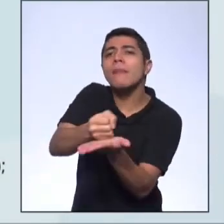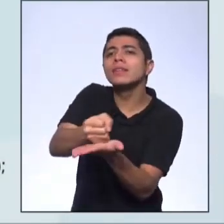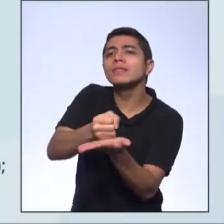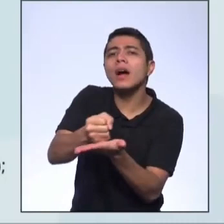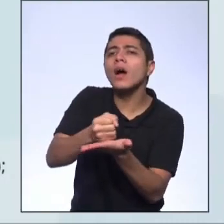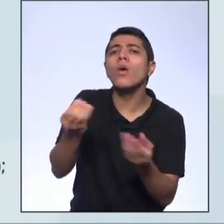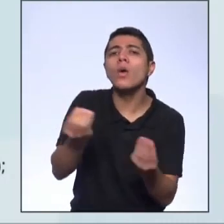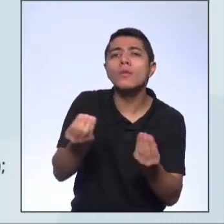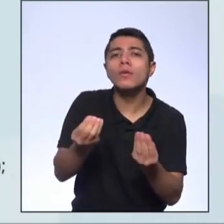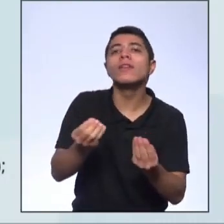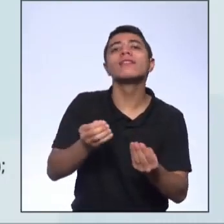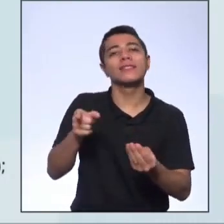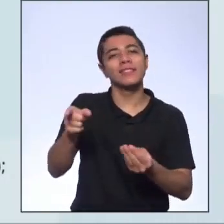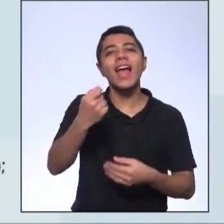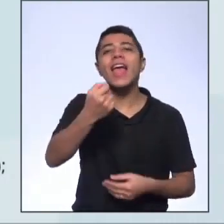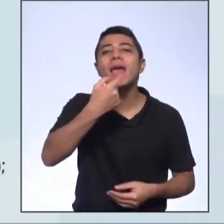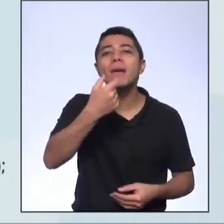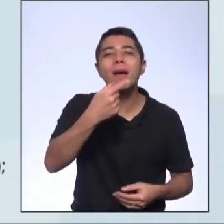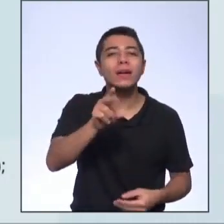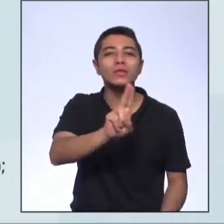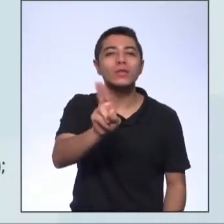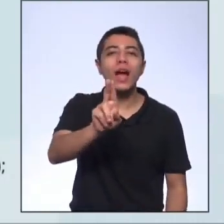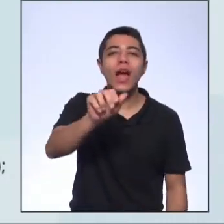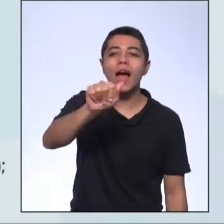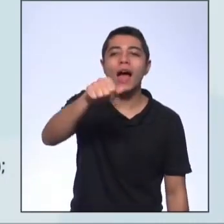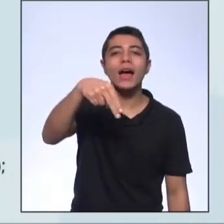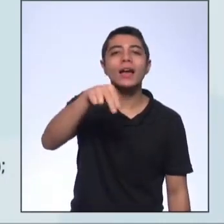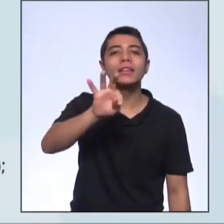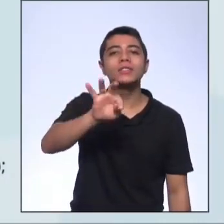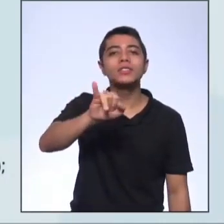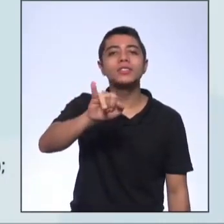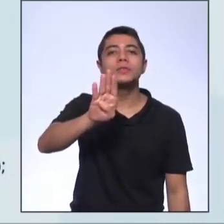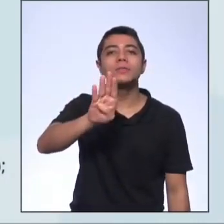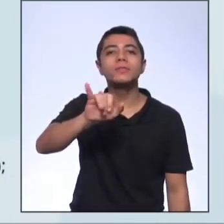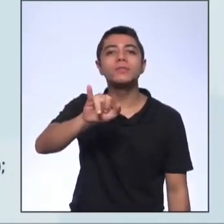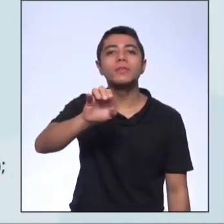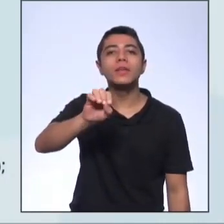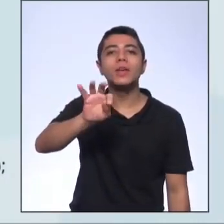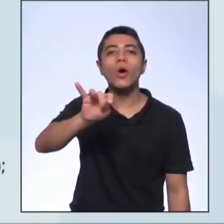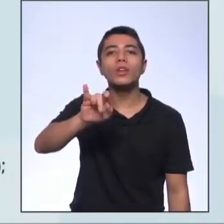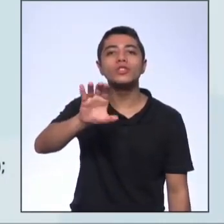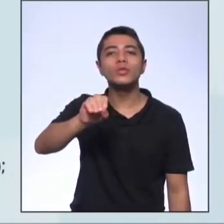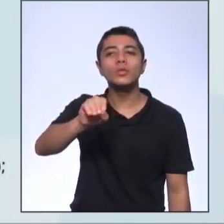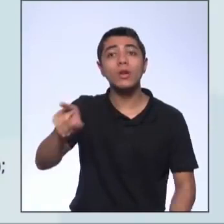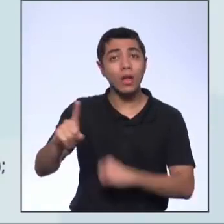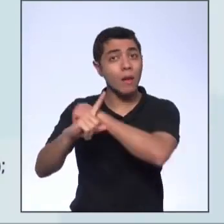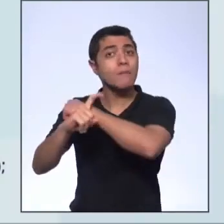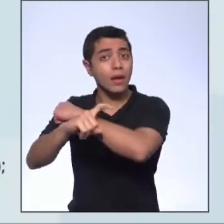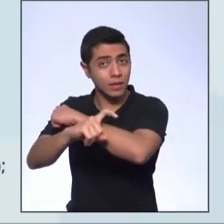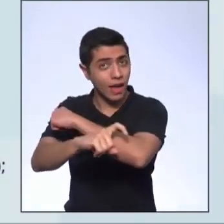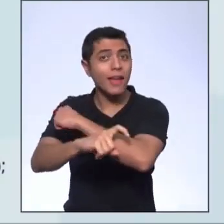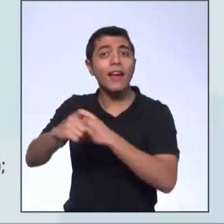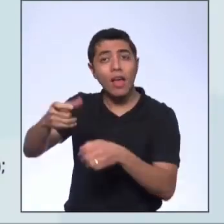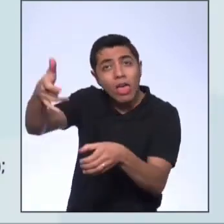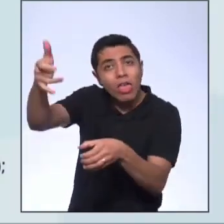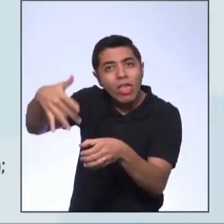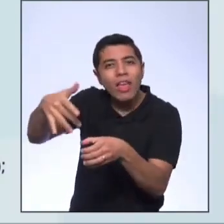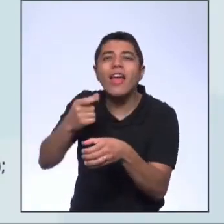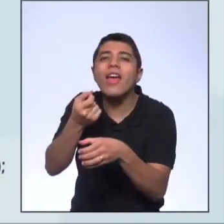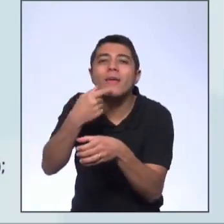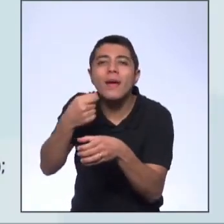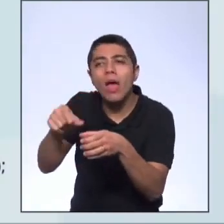que a gente vai usar essas bactérias como modelo para a produção aí